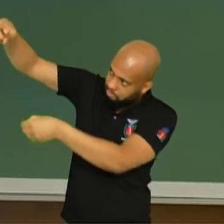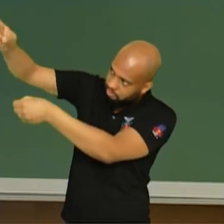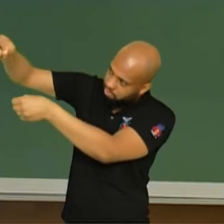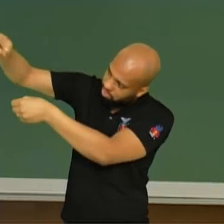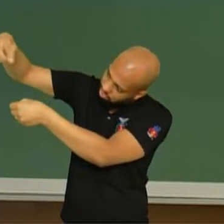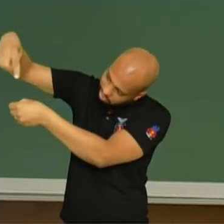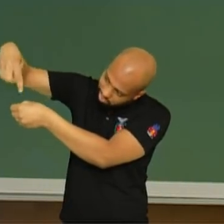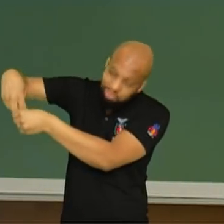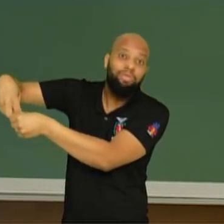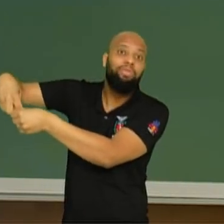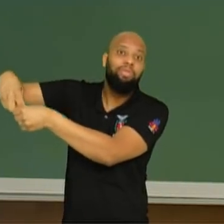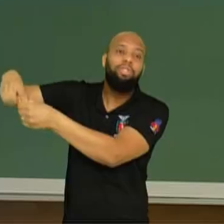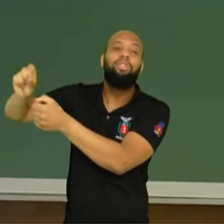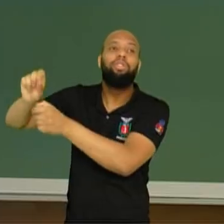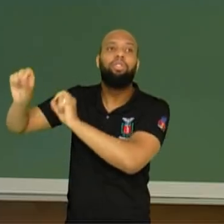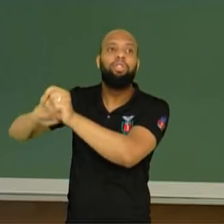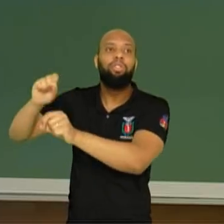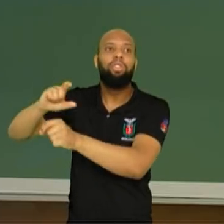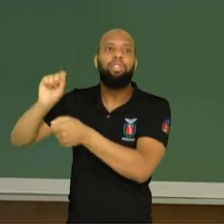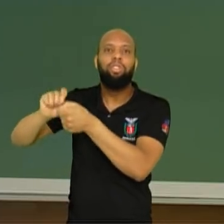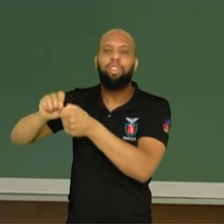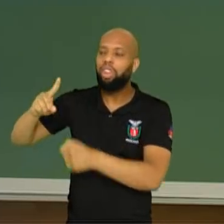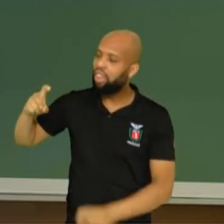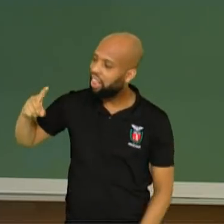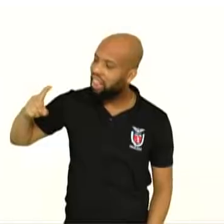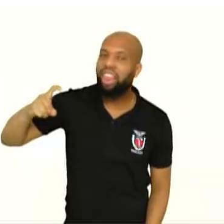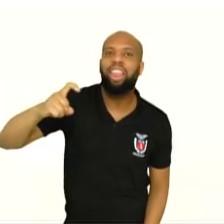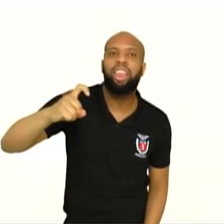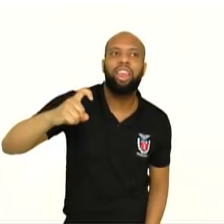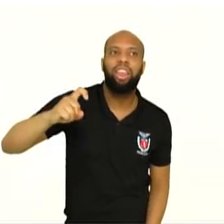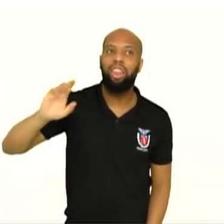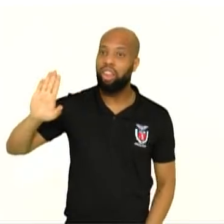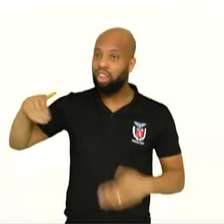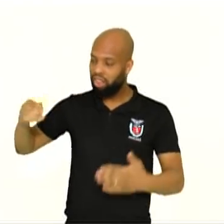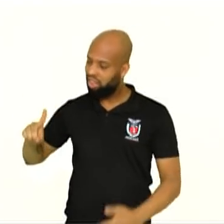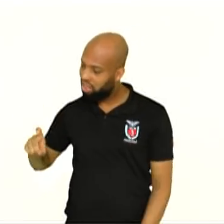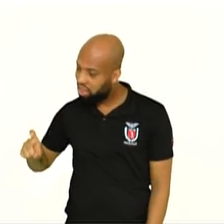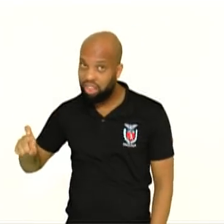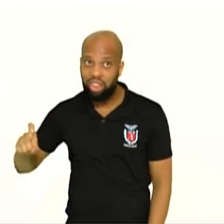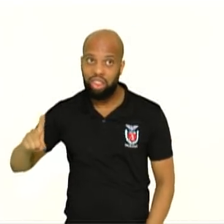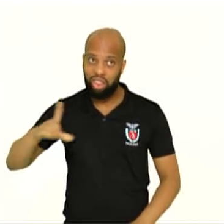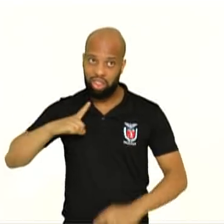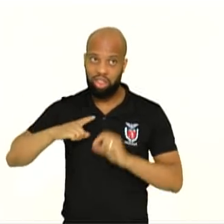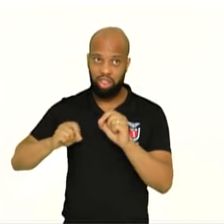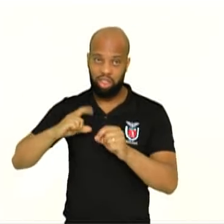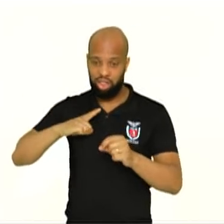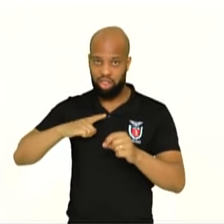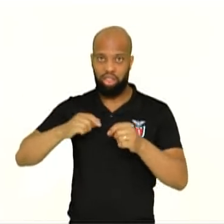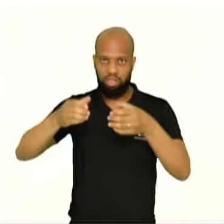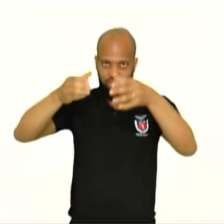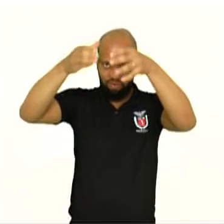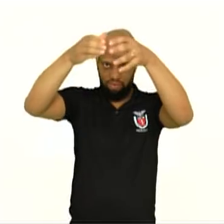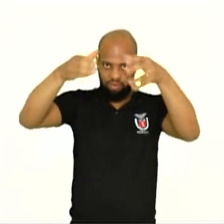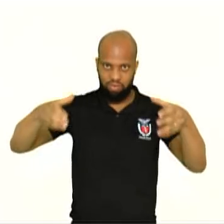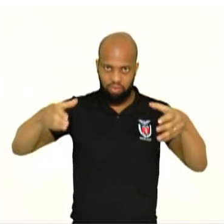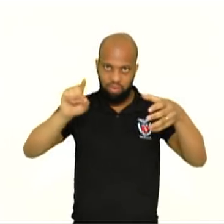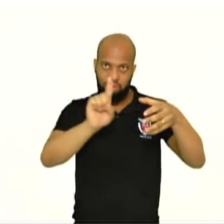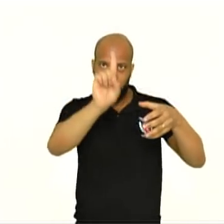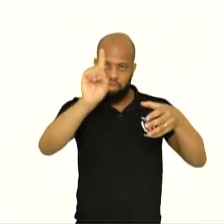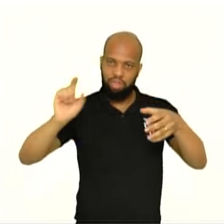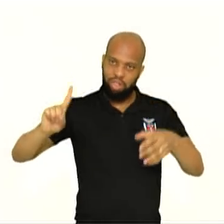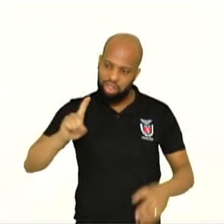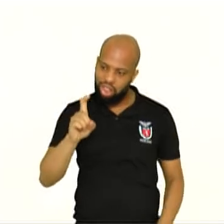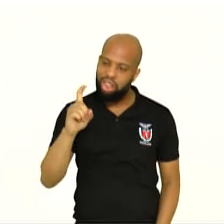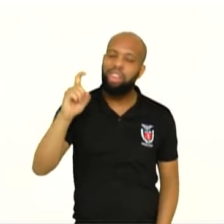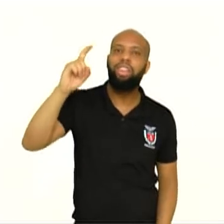fecundar esse óvulo e vai formar uma larvinha. Essa larva, ela vai ser eliminada pelo ósculo da esponja feminina